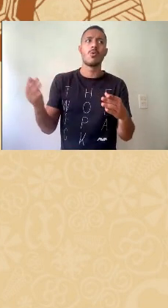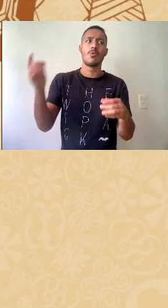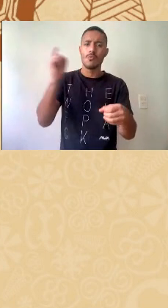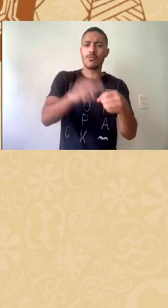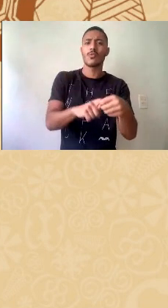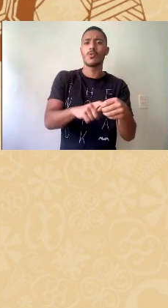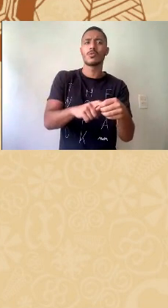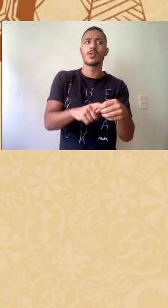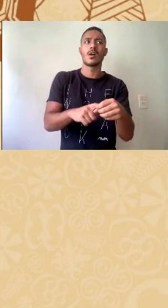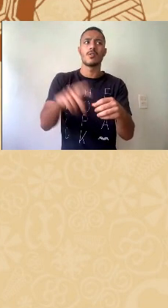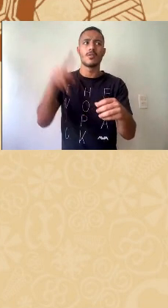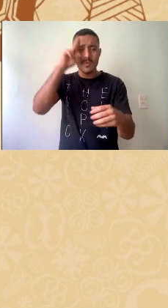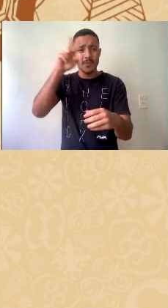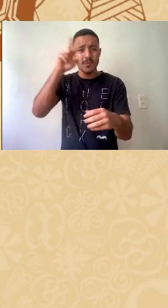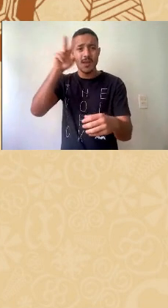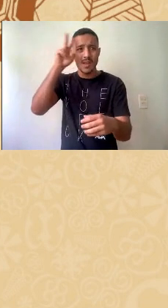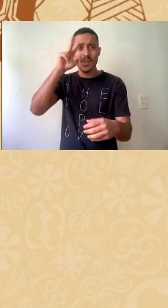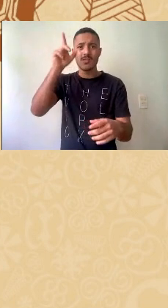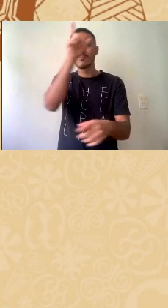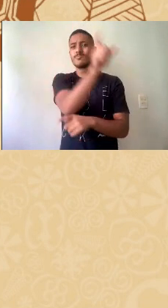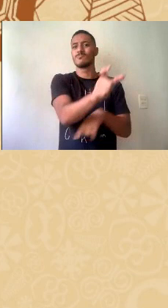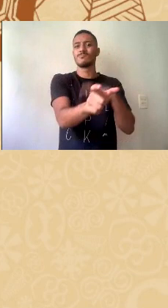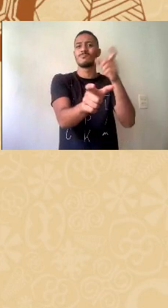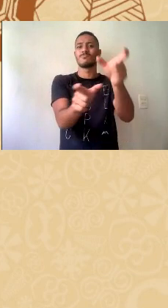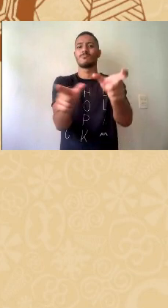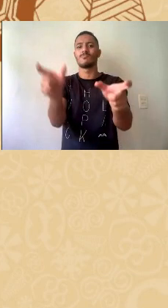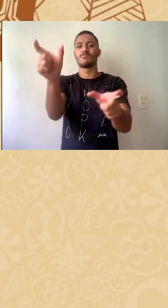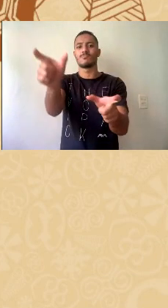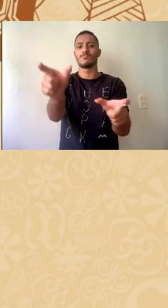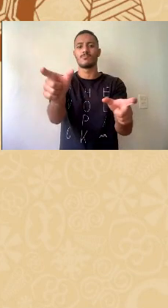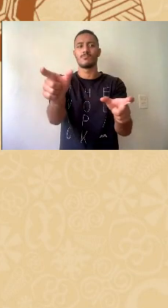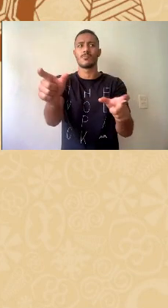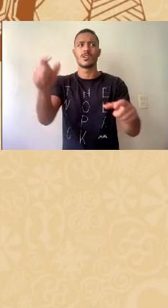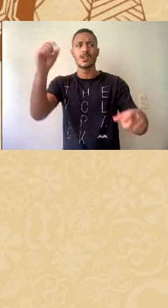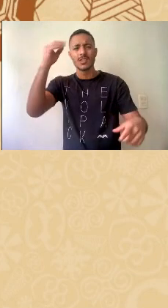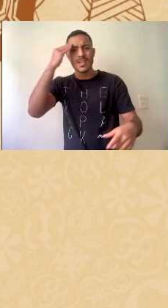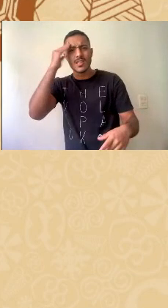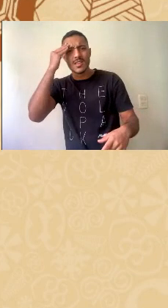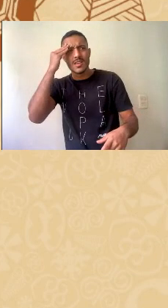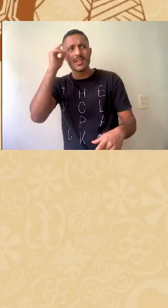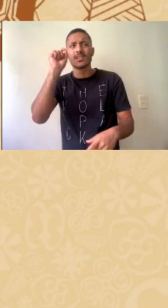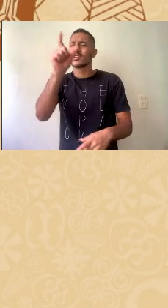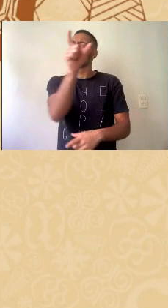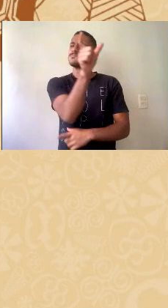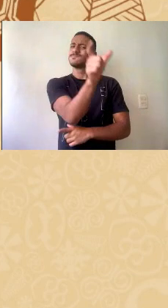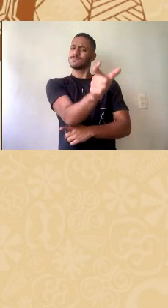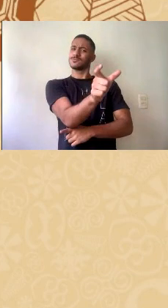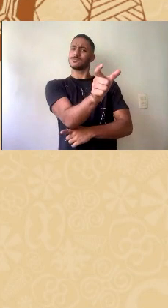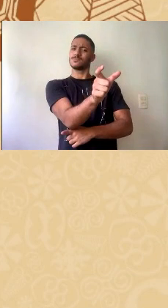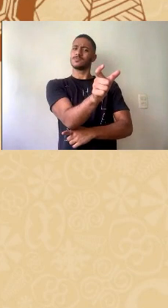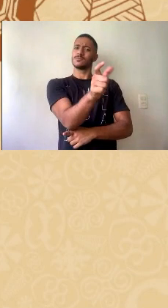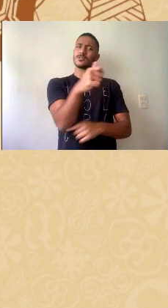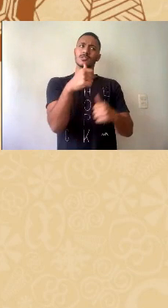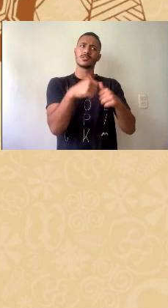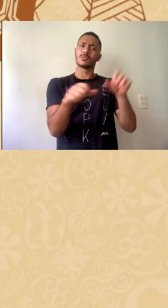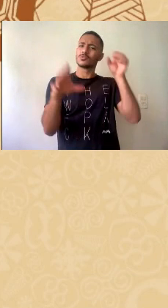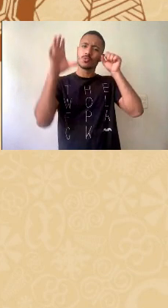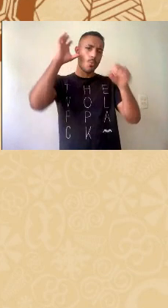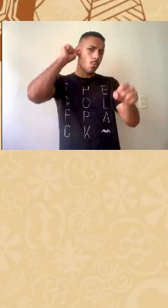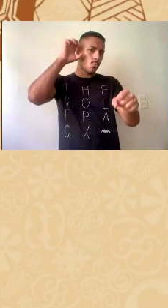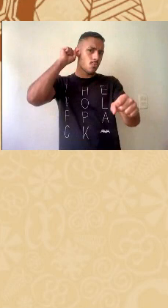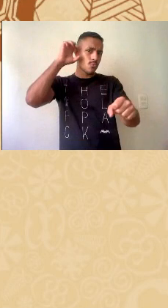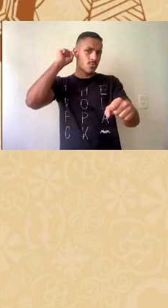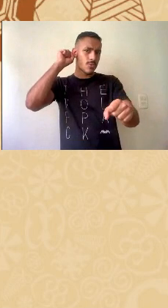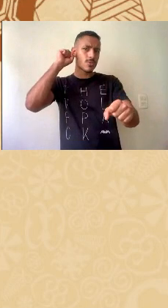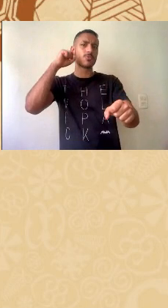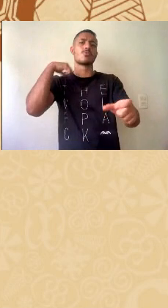sujeito, para entender, né, de que sujeito é esse que nós estamos escutando, né, que nós estamos, né,